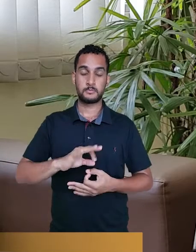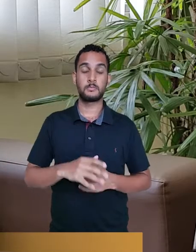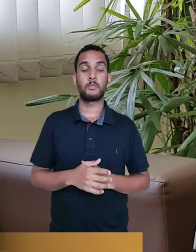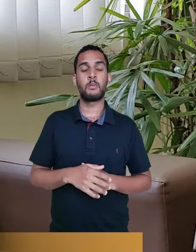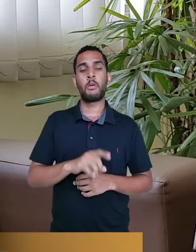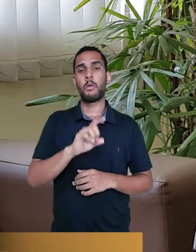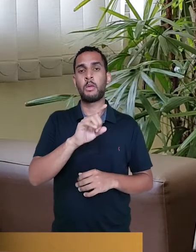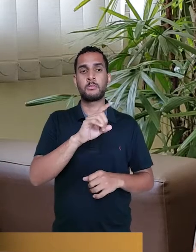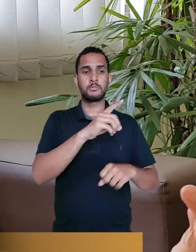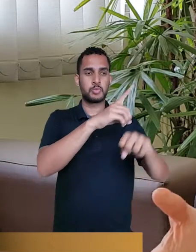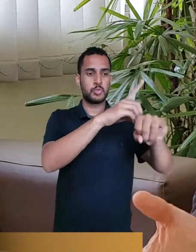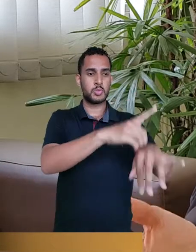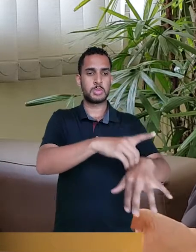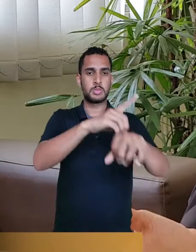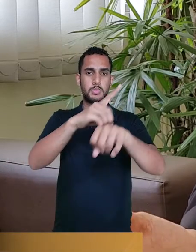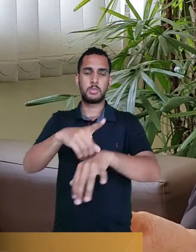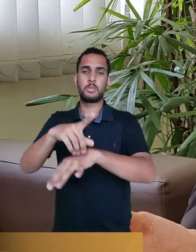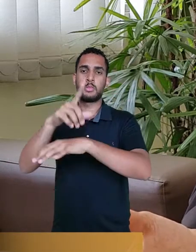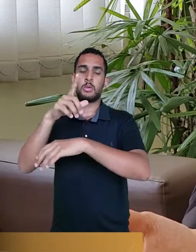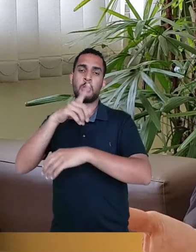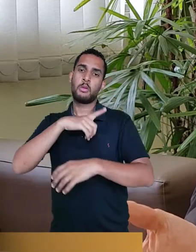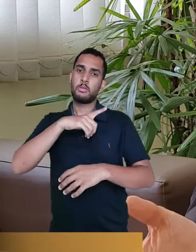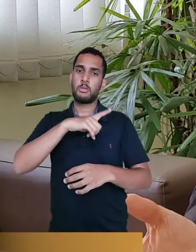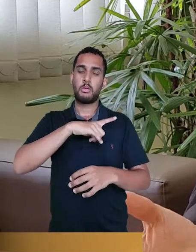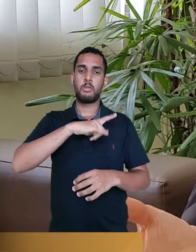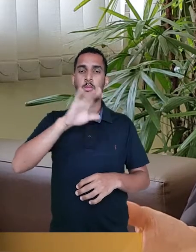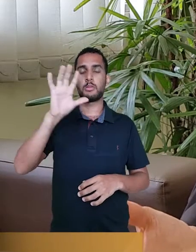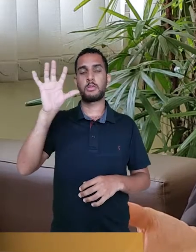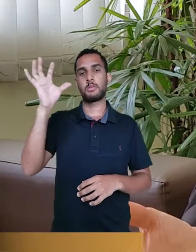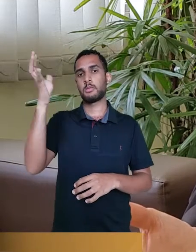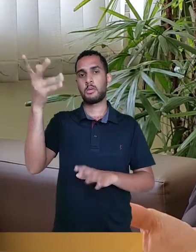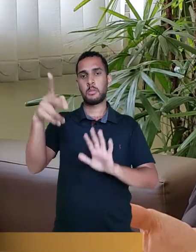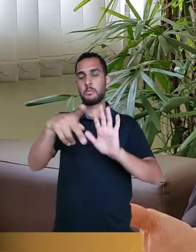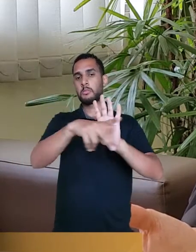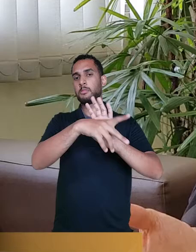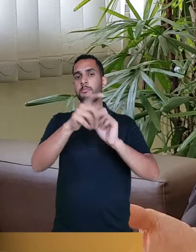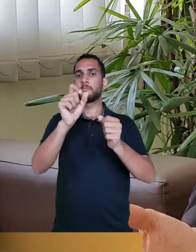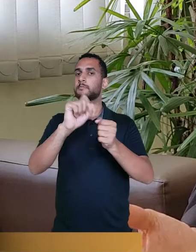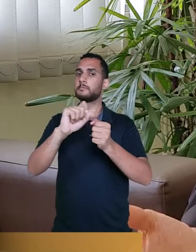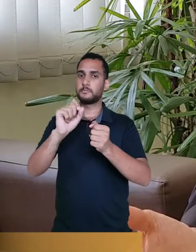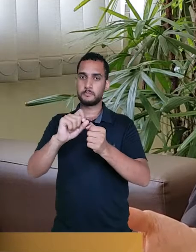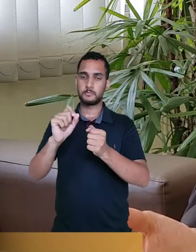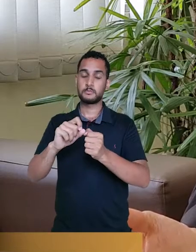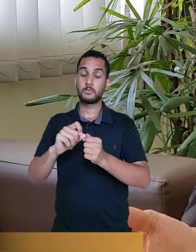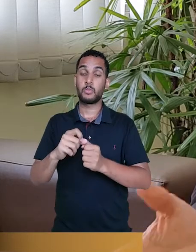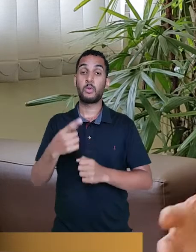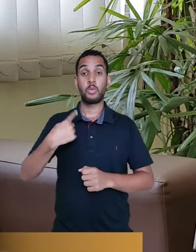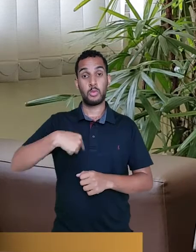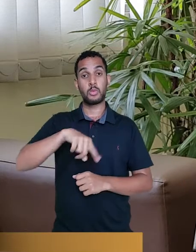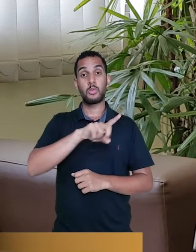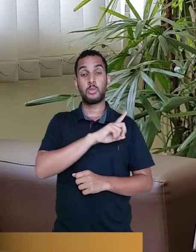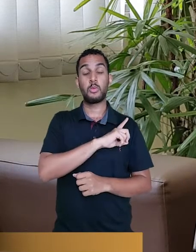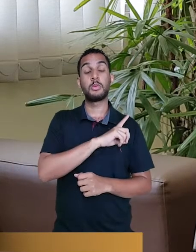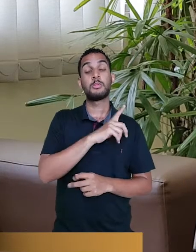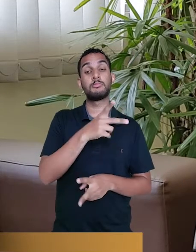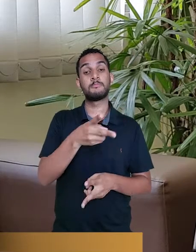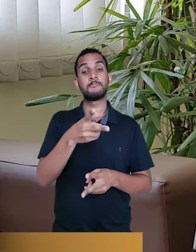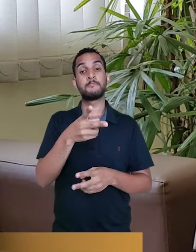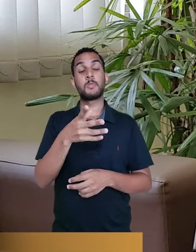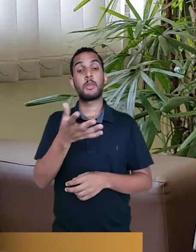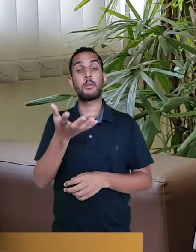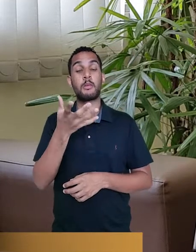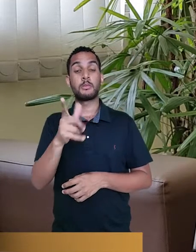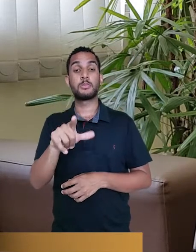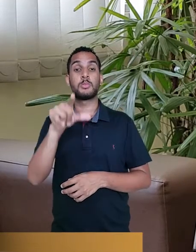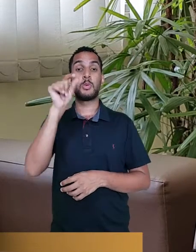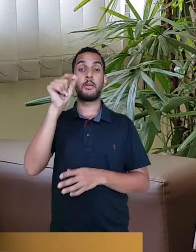espiritual. Mas cada diocese do Brasil tem a sua época de fazer retiro. Nós preferimos